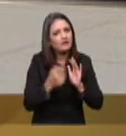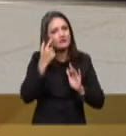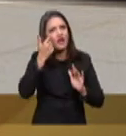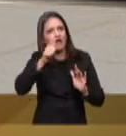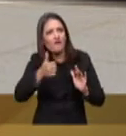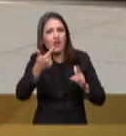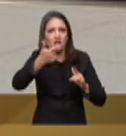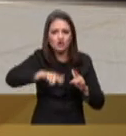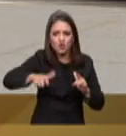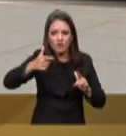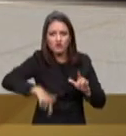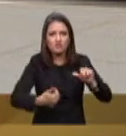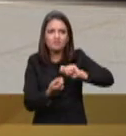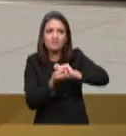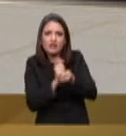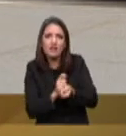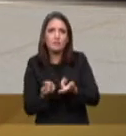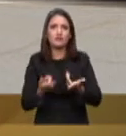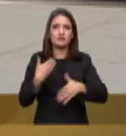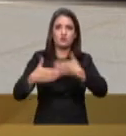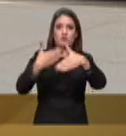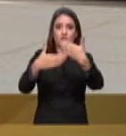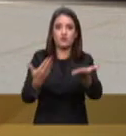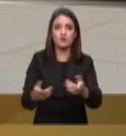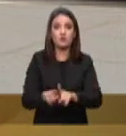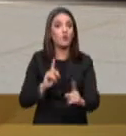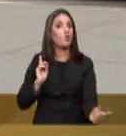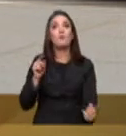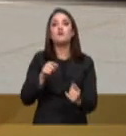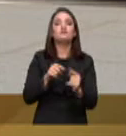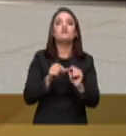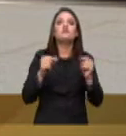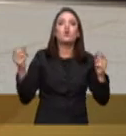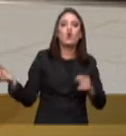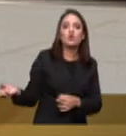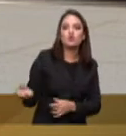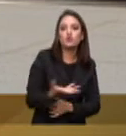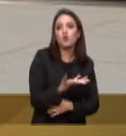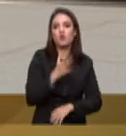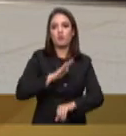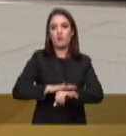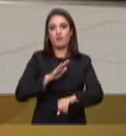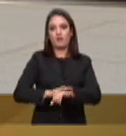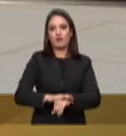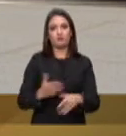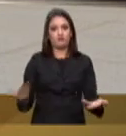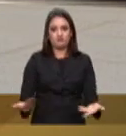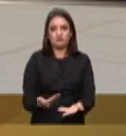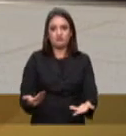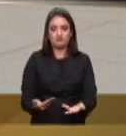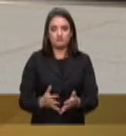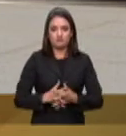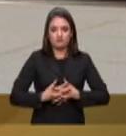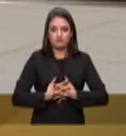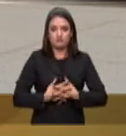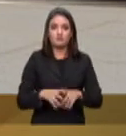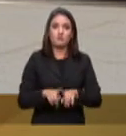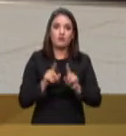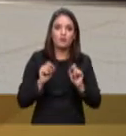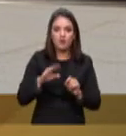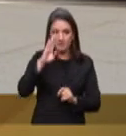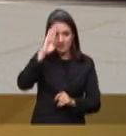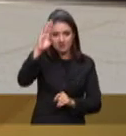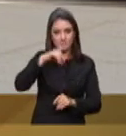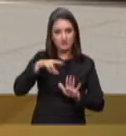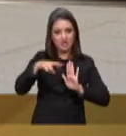jogo democrático, ou fito de adequá-las à realidade mutante desse nosso tempo histórico. Isso vale